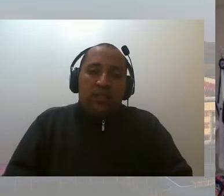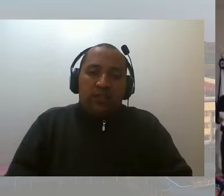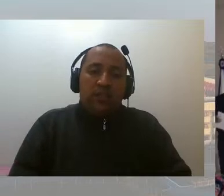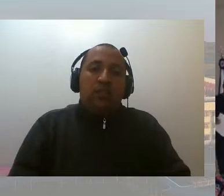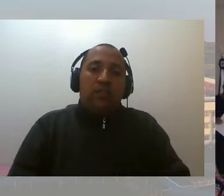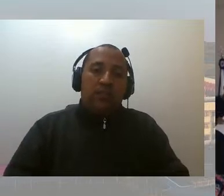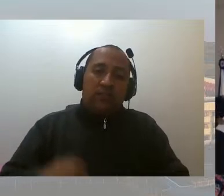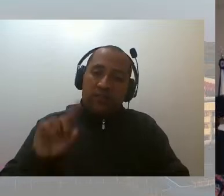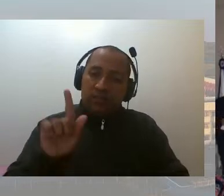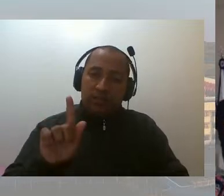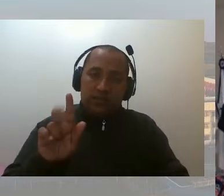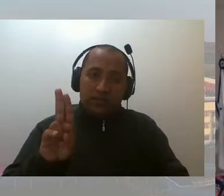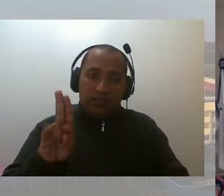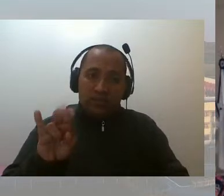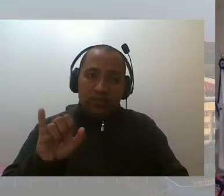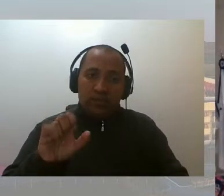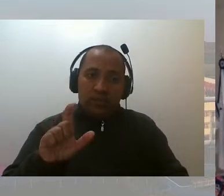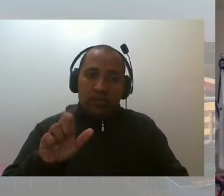Conselheiro Guilherme.